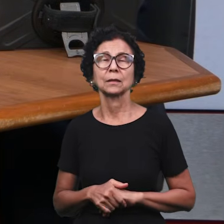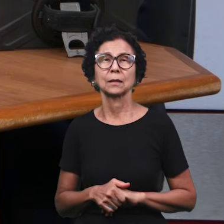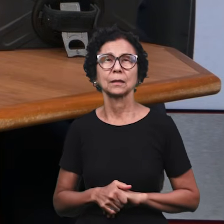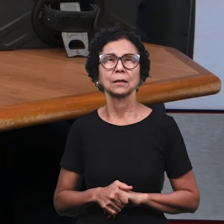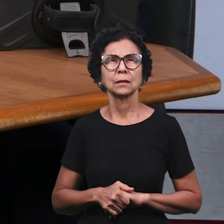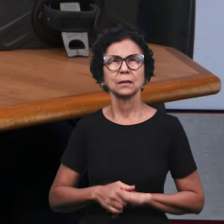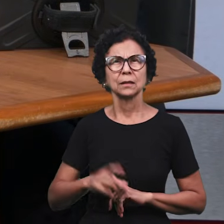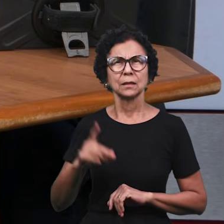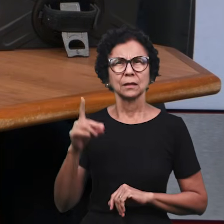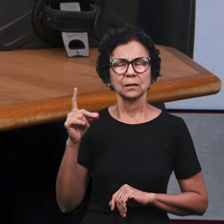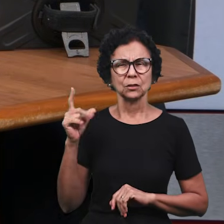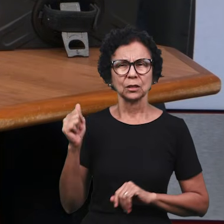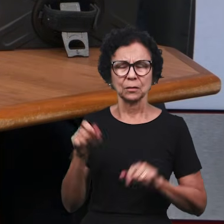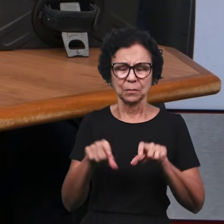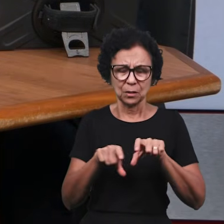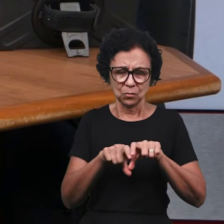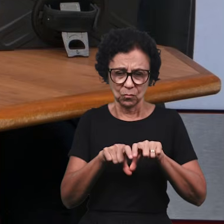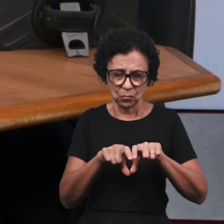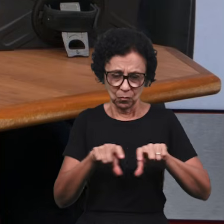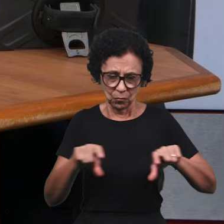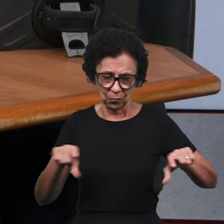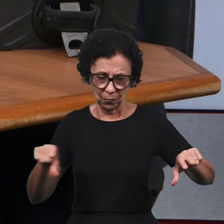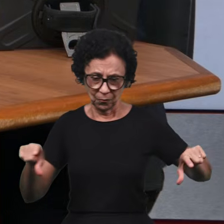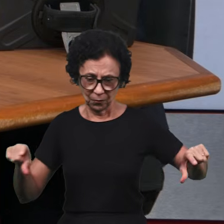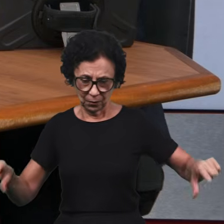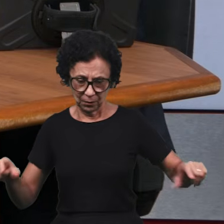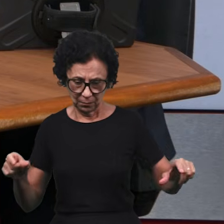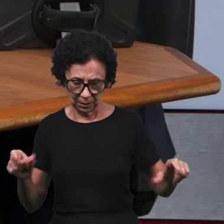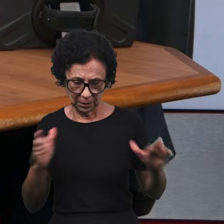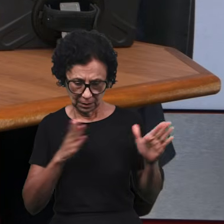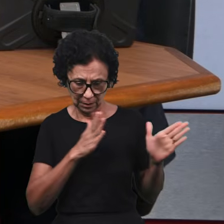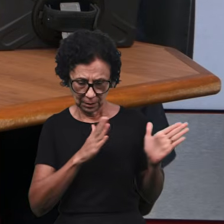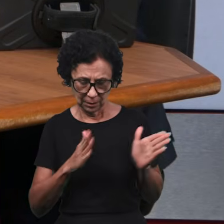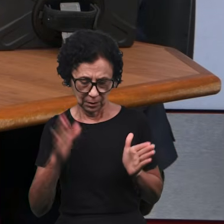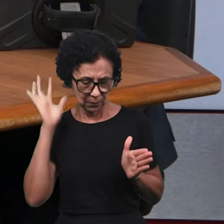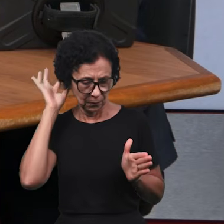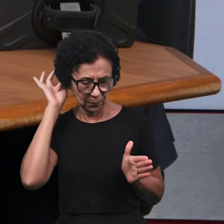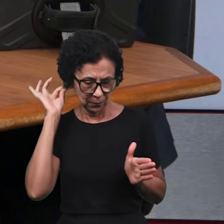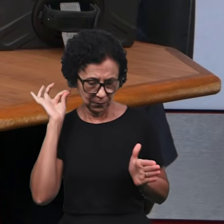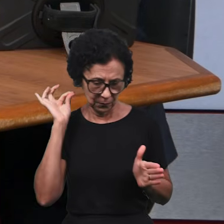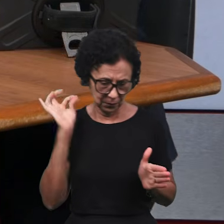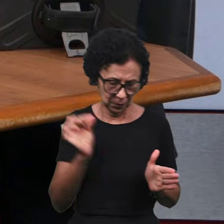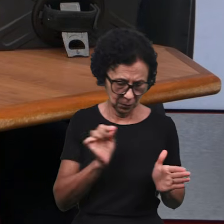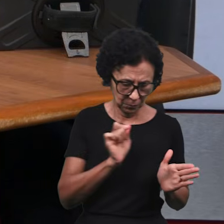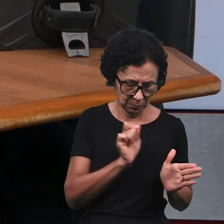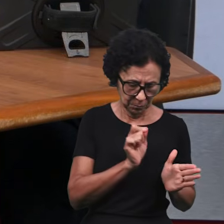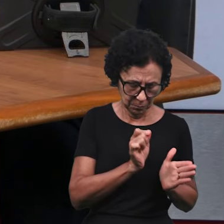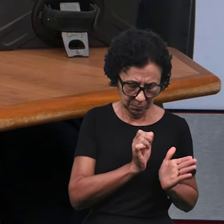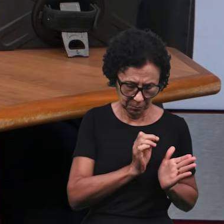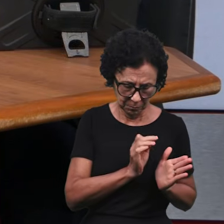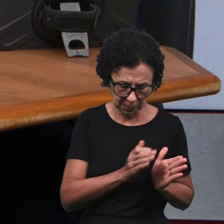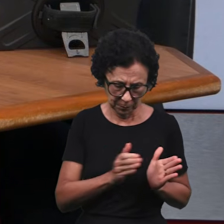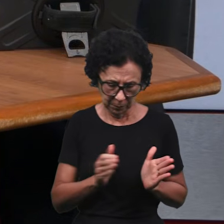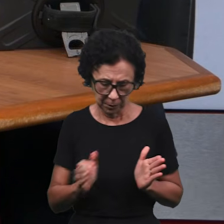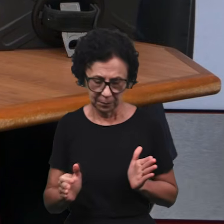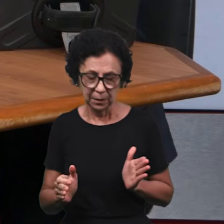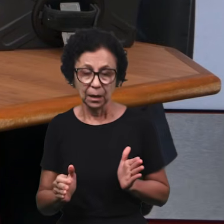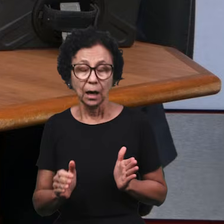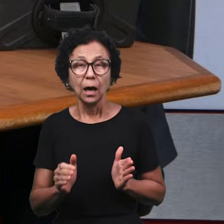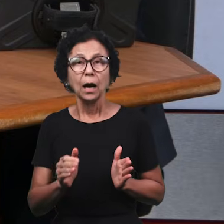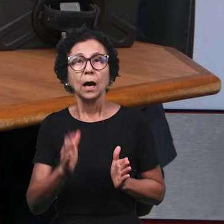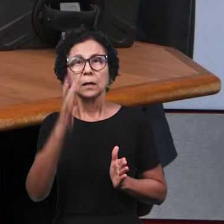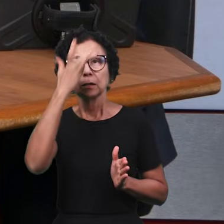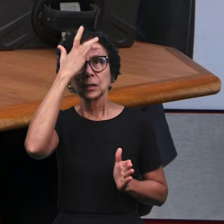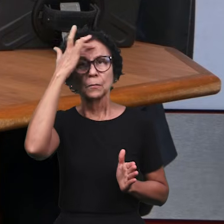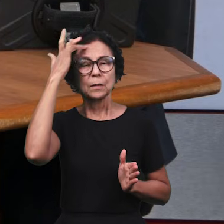cicatriz, muito né, grande. na pessoa. E eu tenho colegas, inclusive de profissão, colegas médicos, que têm cicatrizes Dessa